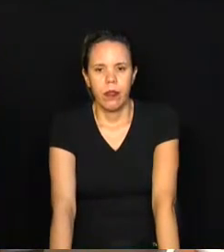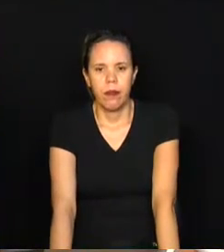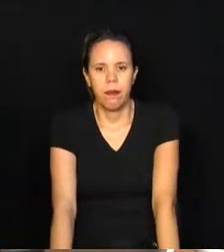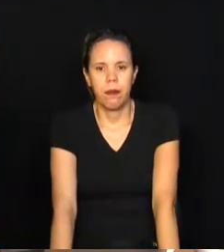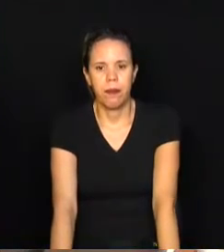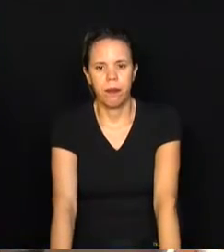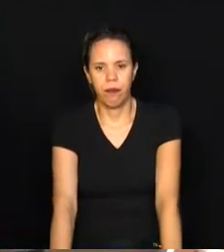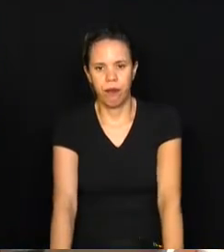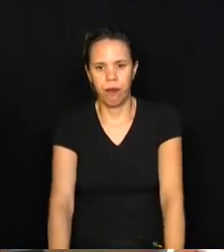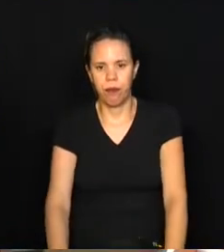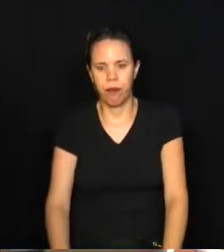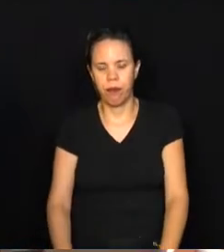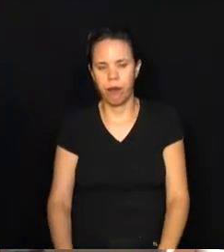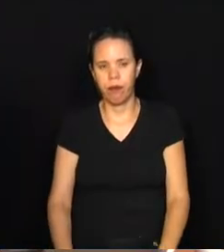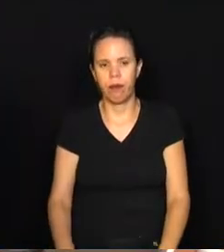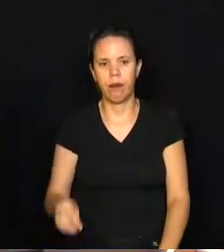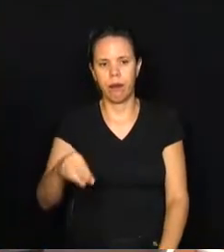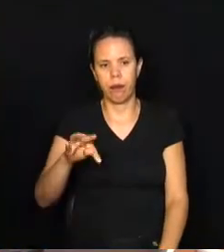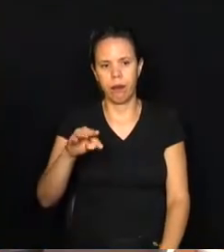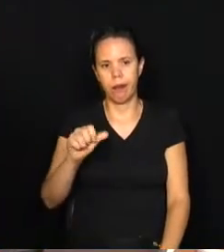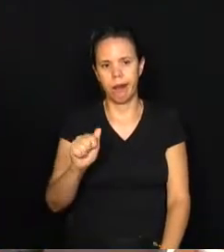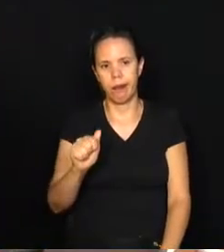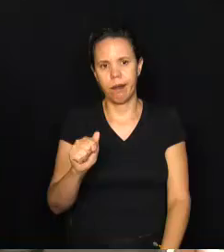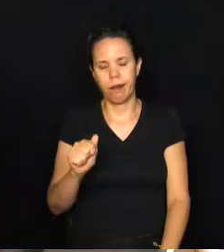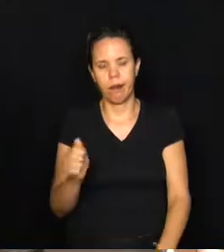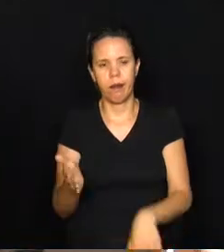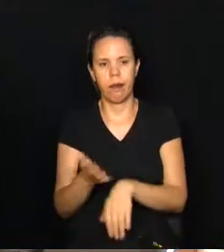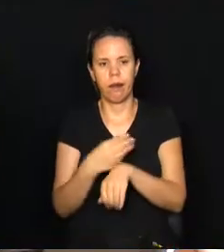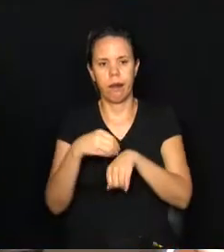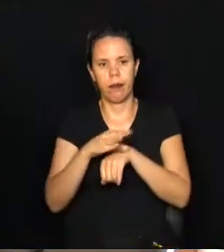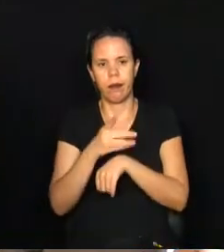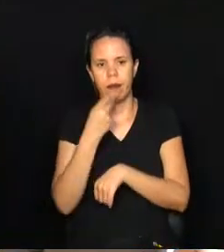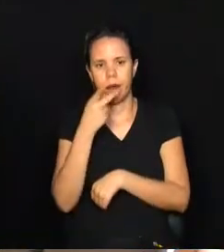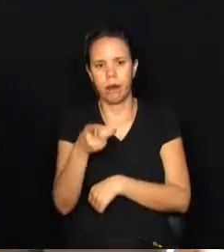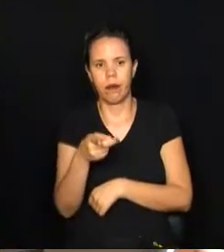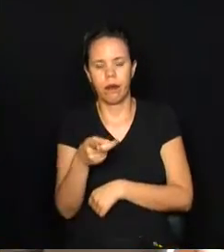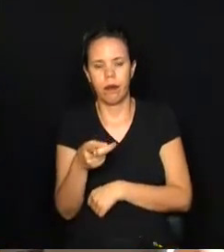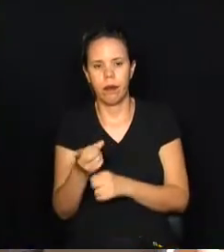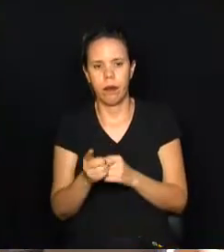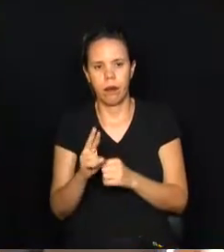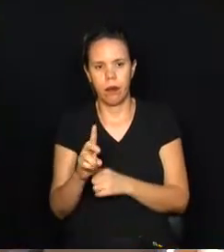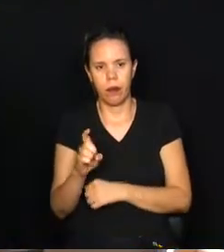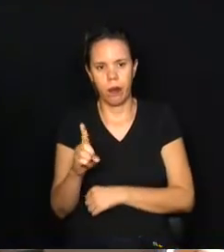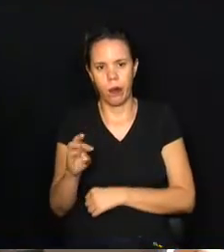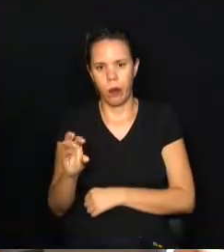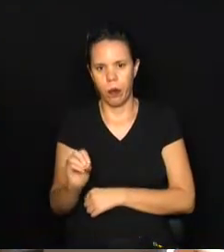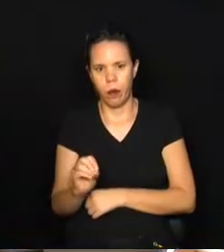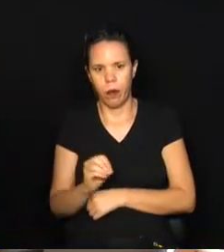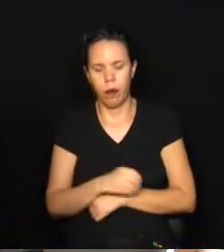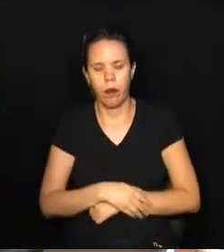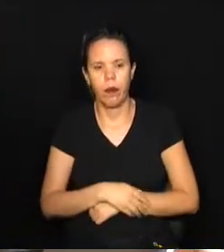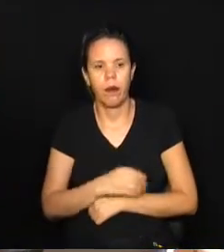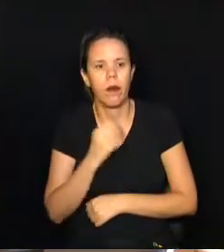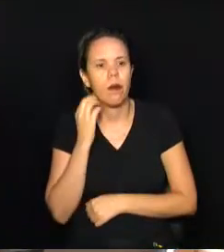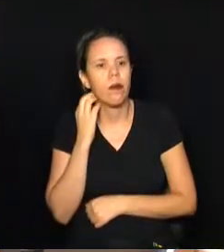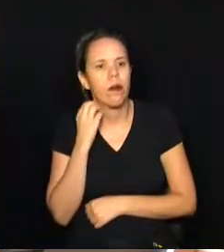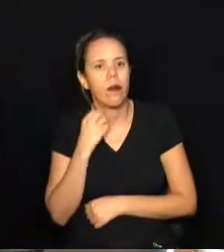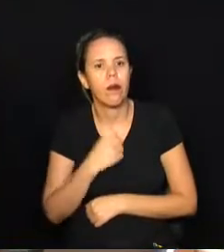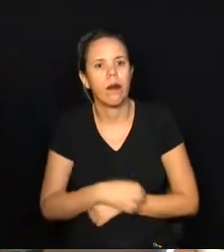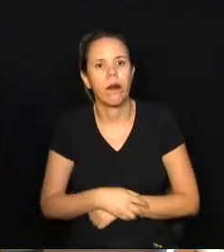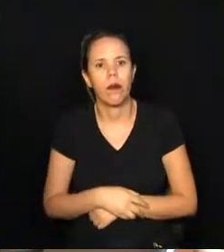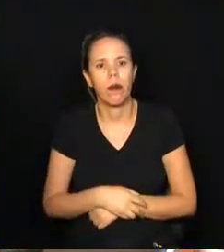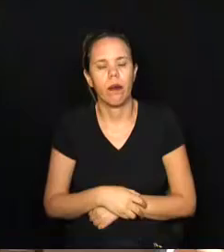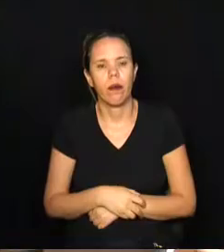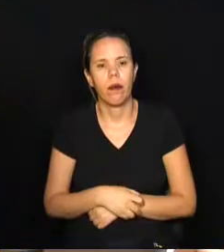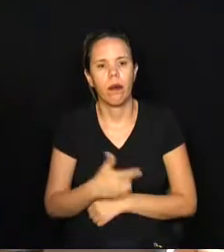Muito bem, dona Marta. Antes de eu passar a palavra aqui para o doutor Eduardo Moura, veio mais